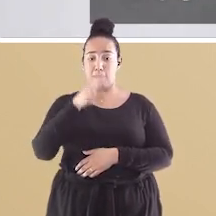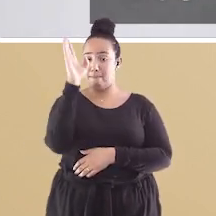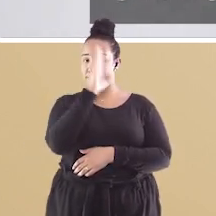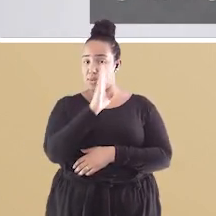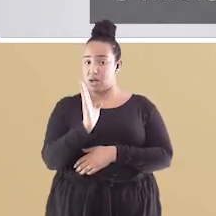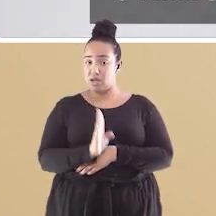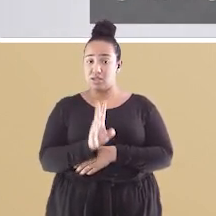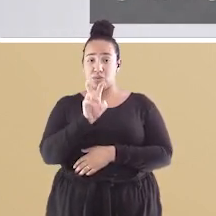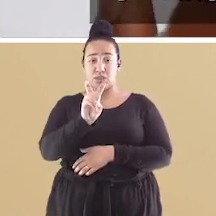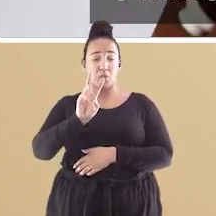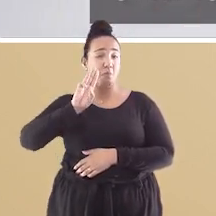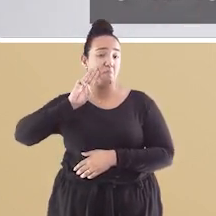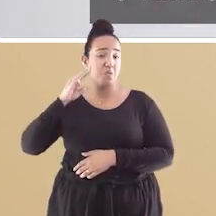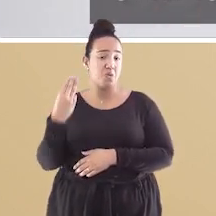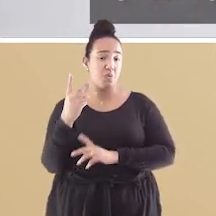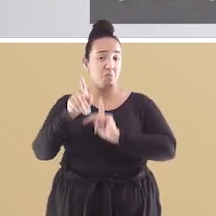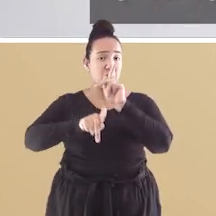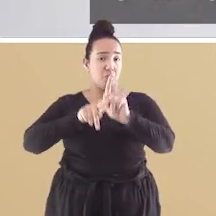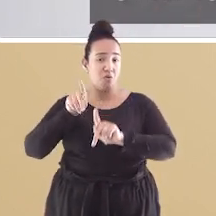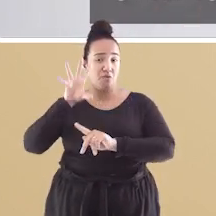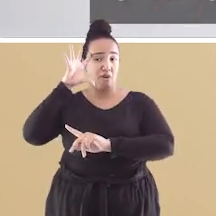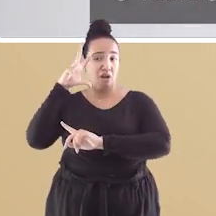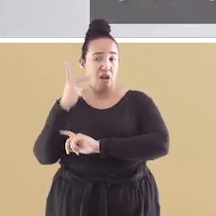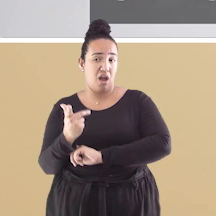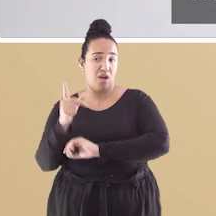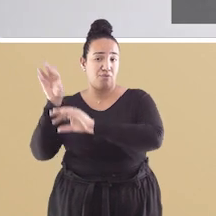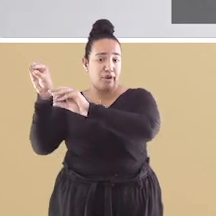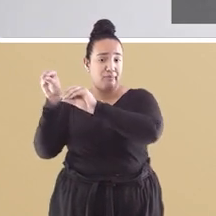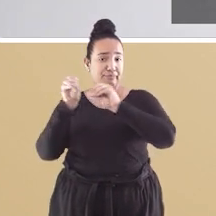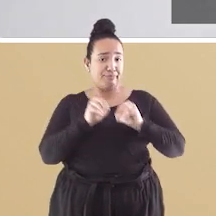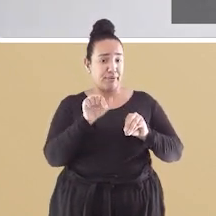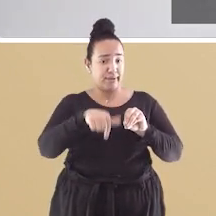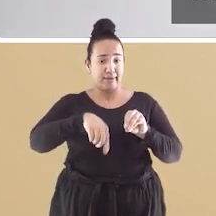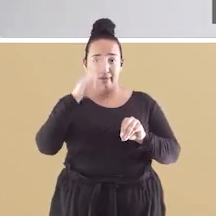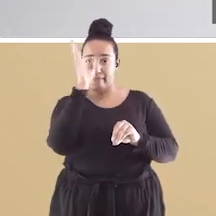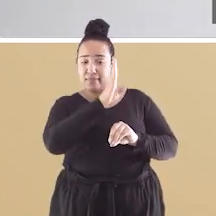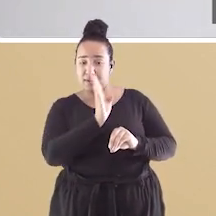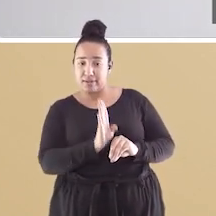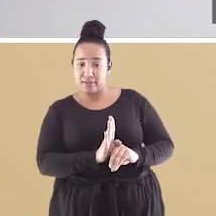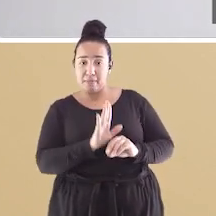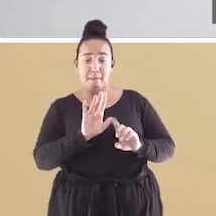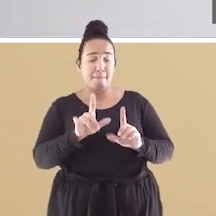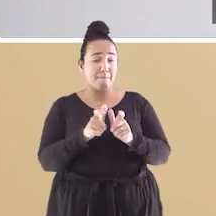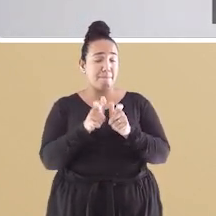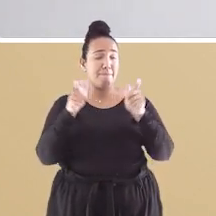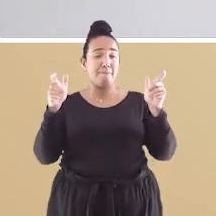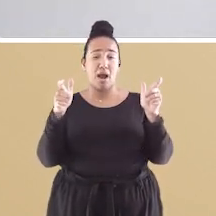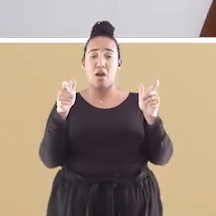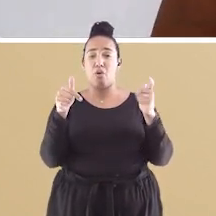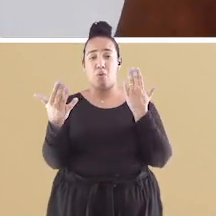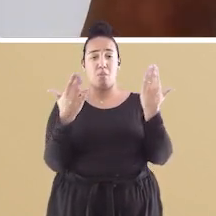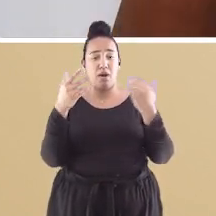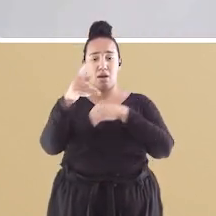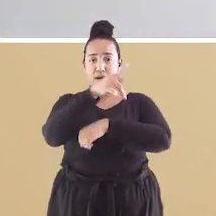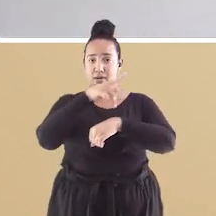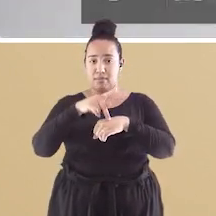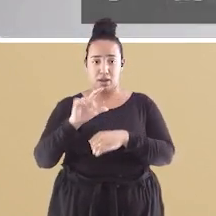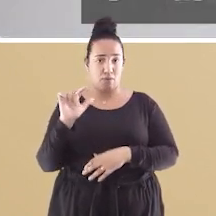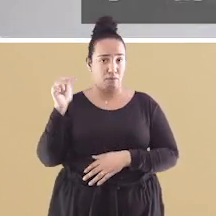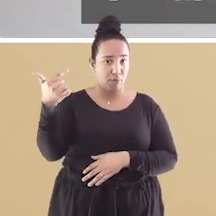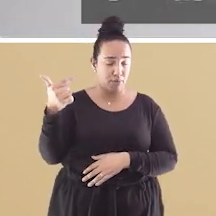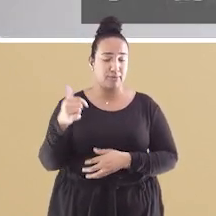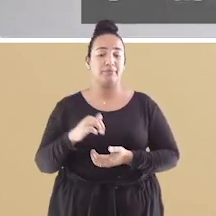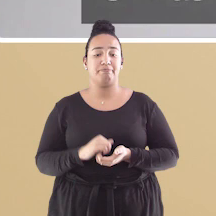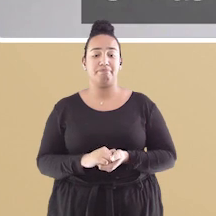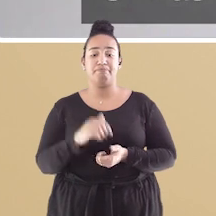Brasil importou 5 milhões de africanos escravizados, mais do que qualquer país na história do mundo.